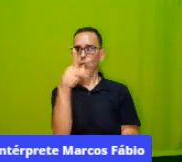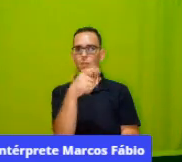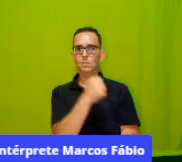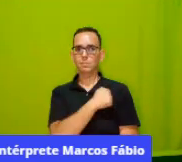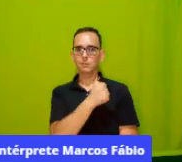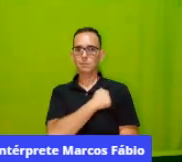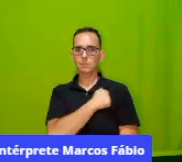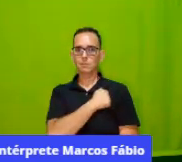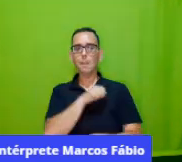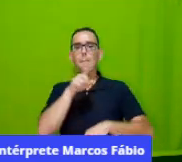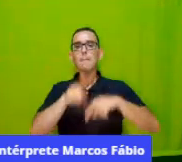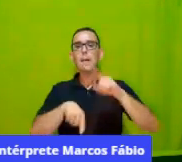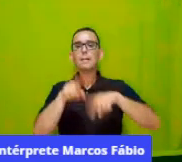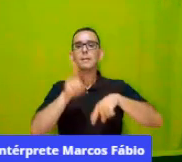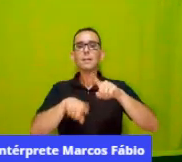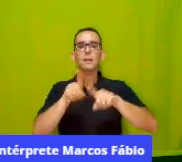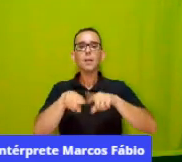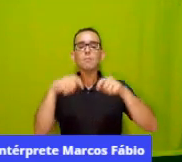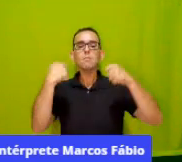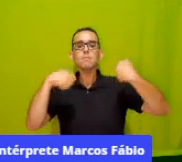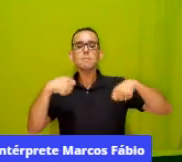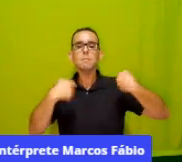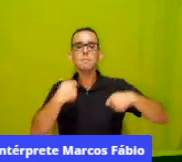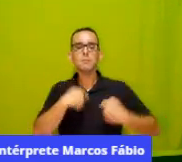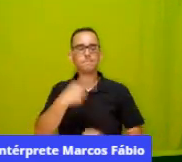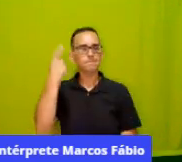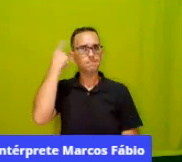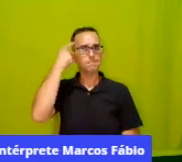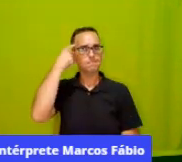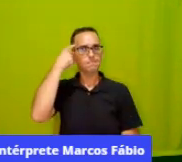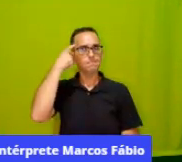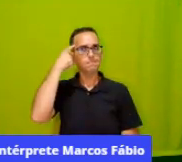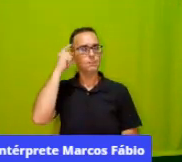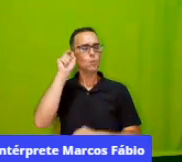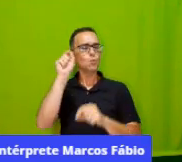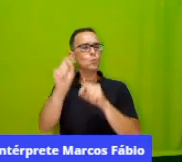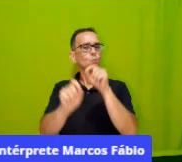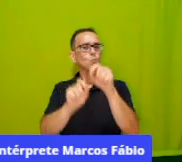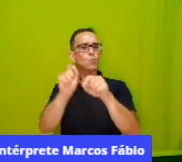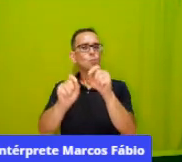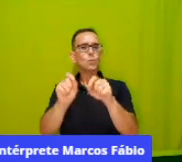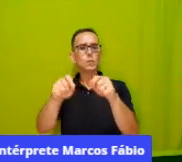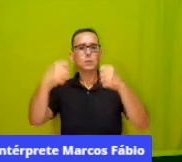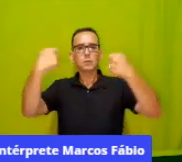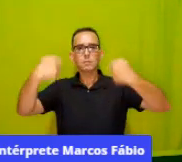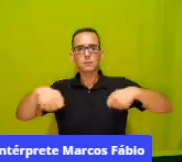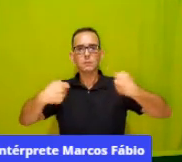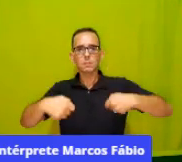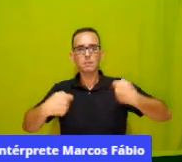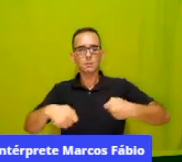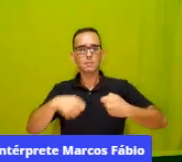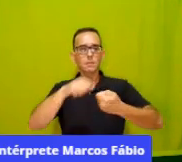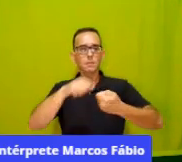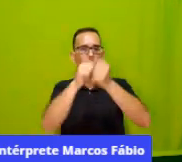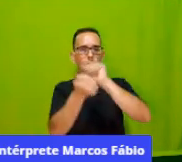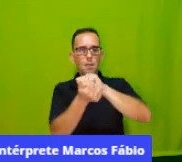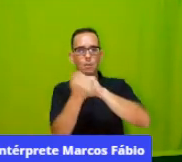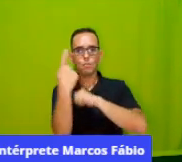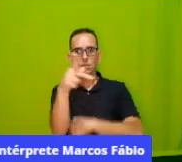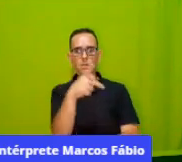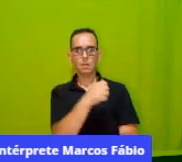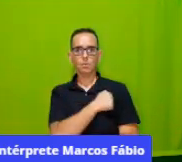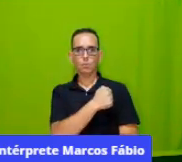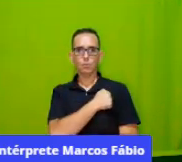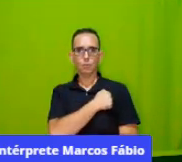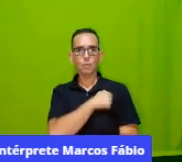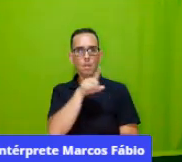vai tudo mesmo do perfil do seu estudante. O material sempre tem que ser pensado dentro